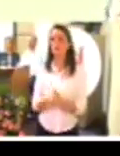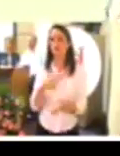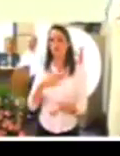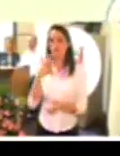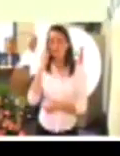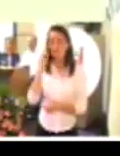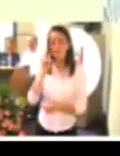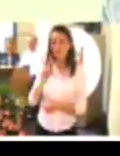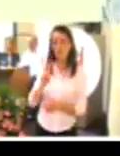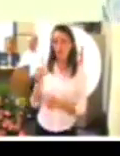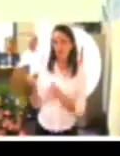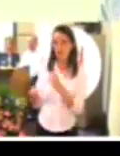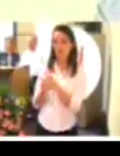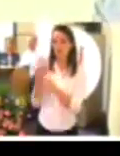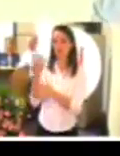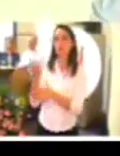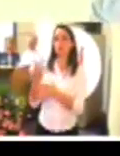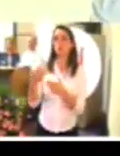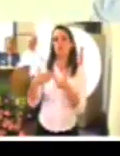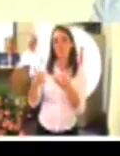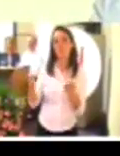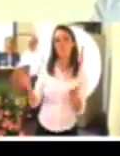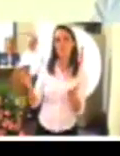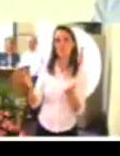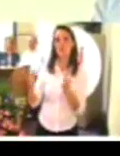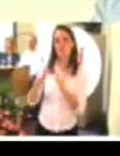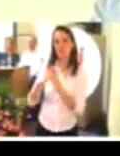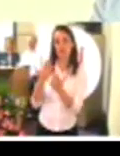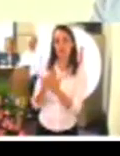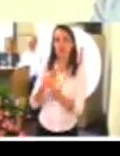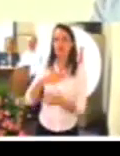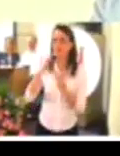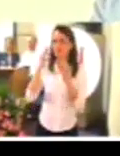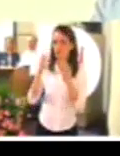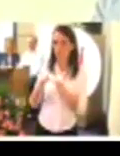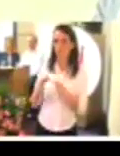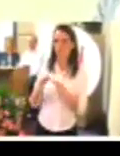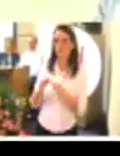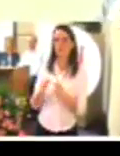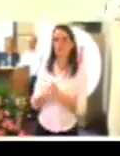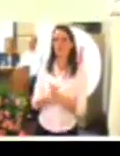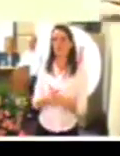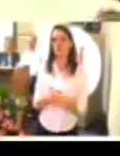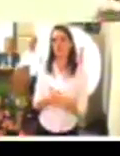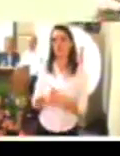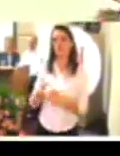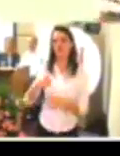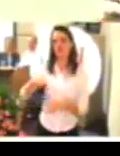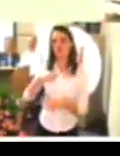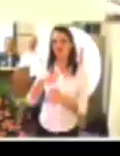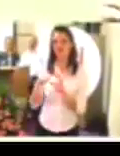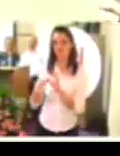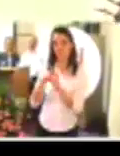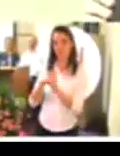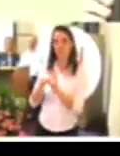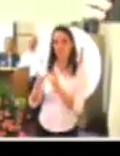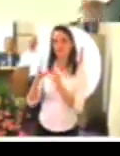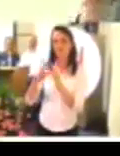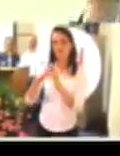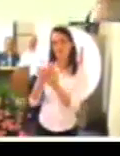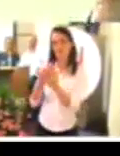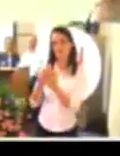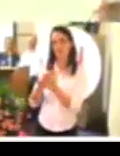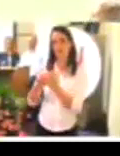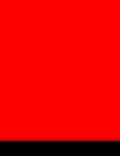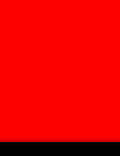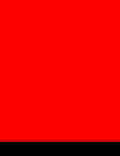absolutamente inovadora o lançamento e eu tenho certeza, a consolidação da escola